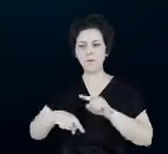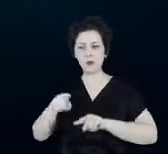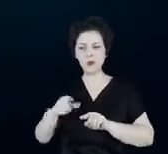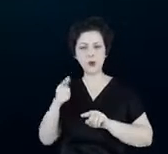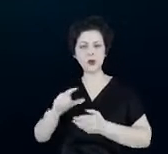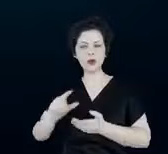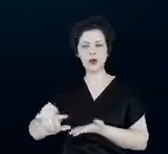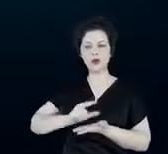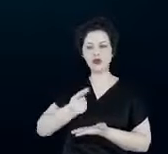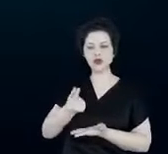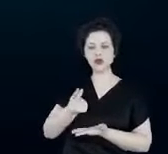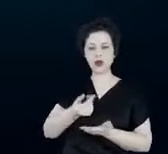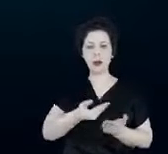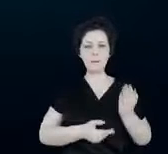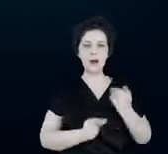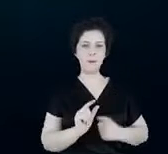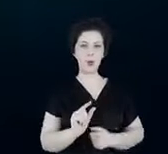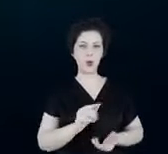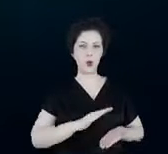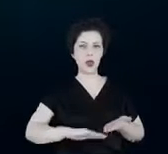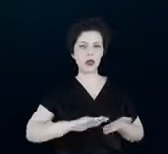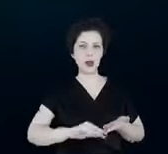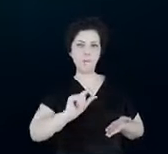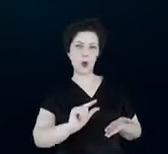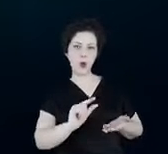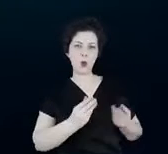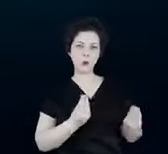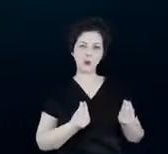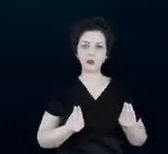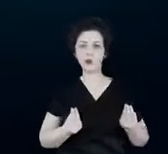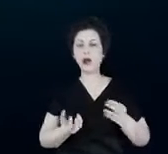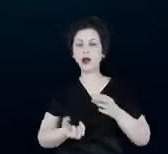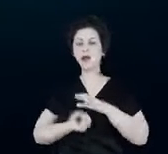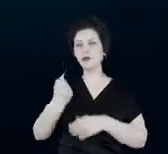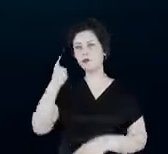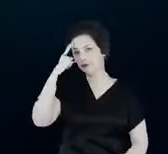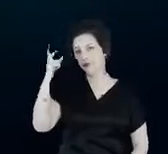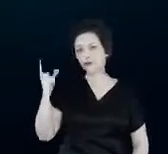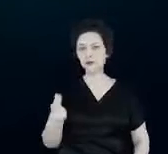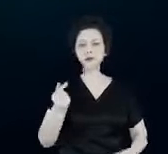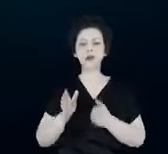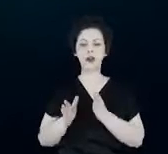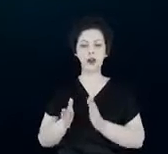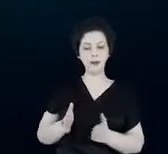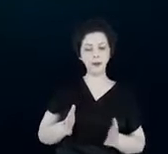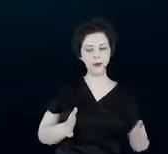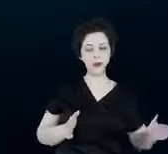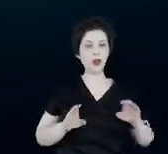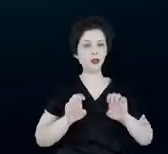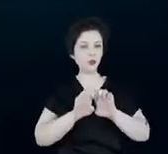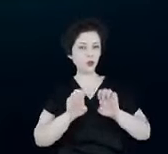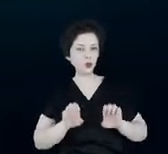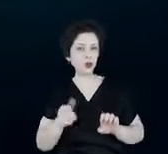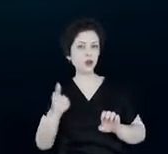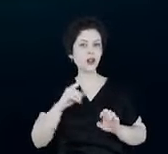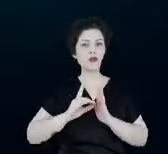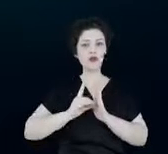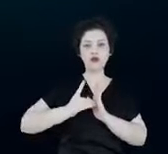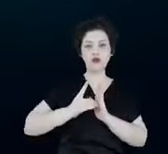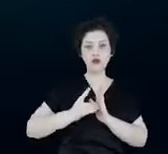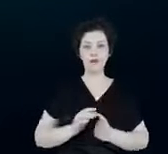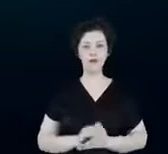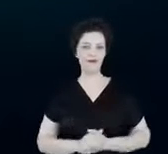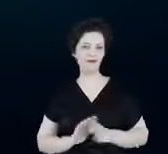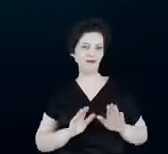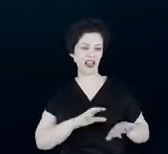ganha o dinheiro e perde pouco e gasta pouco então vamos criar processos e estruturas que isso aconteça porque a uma agência bancária